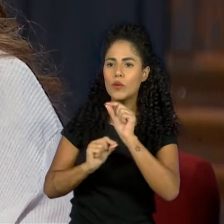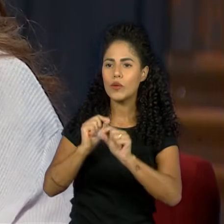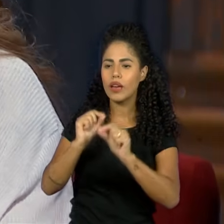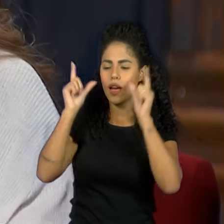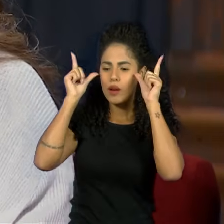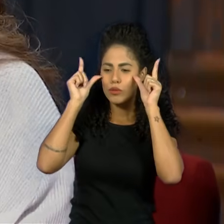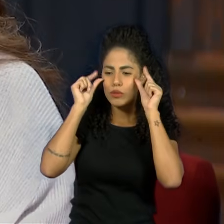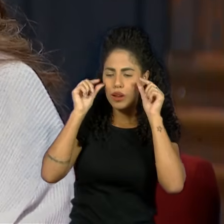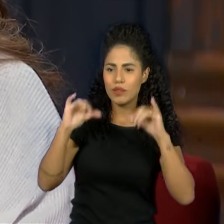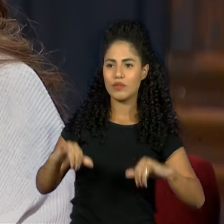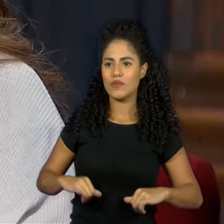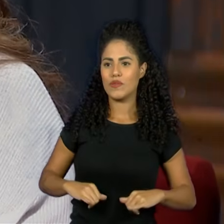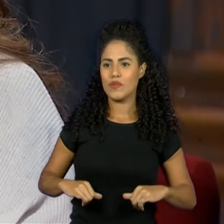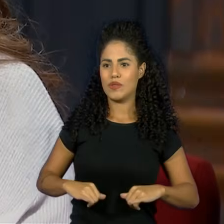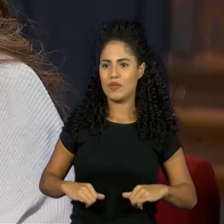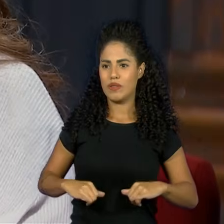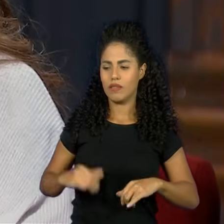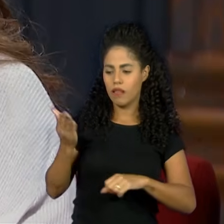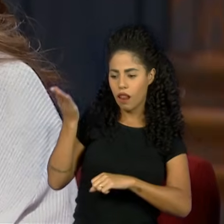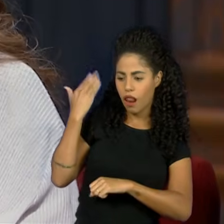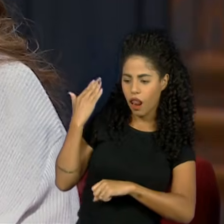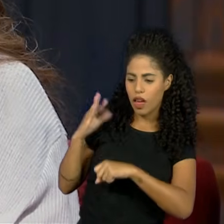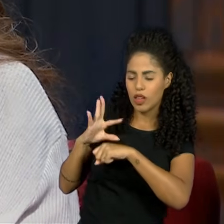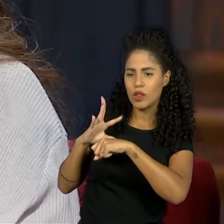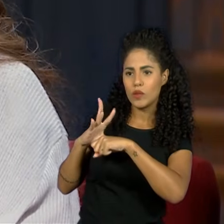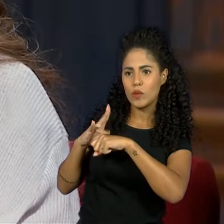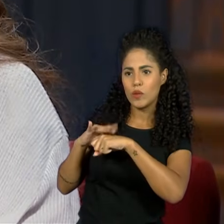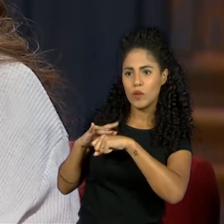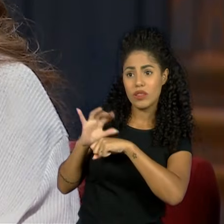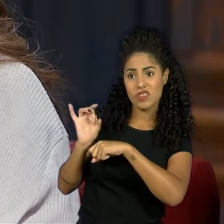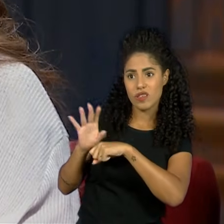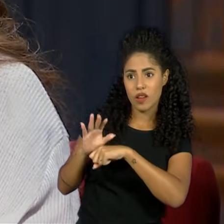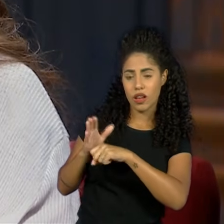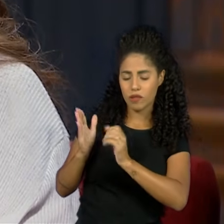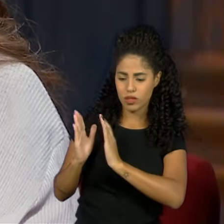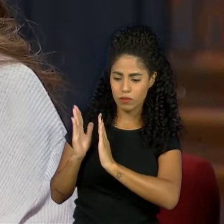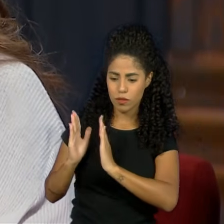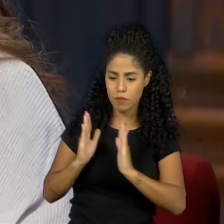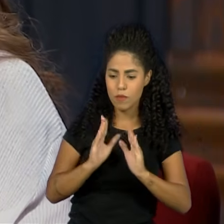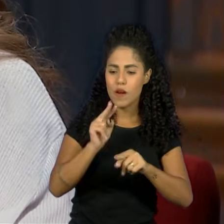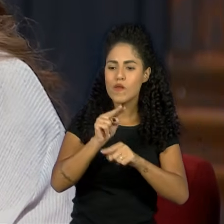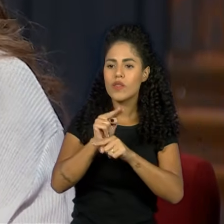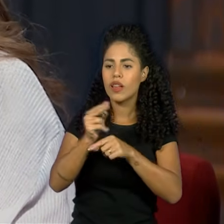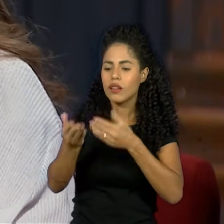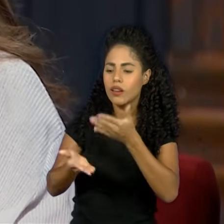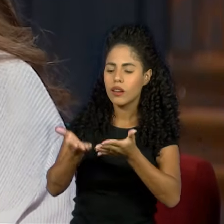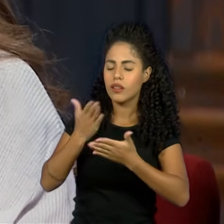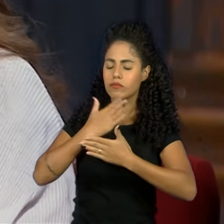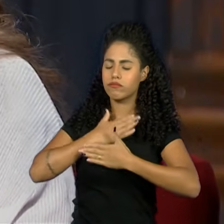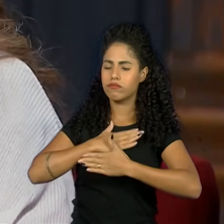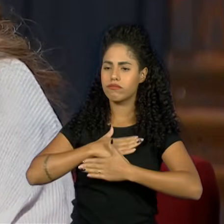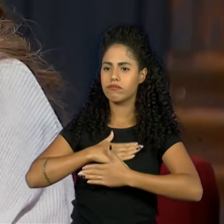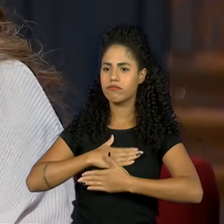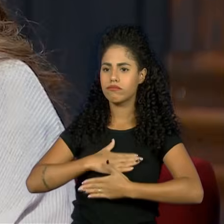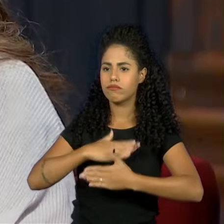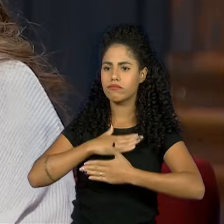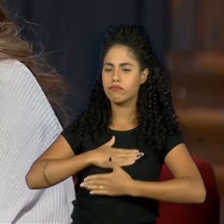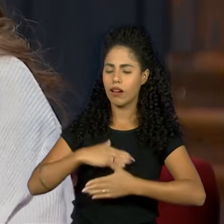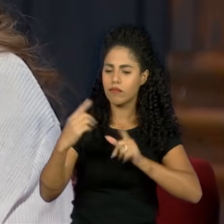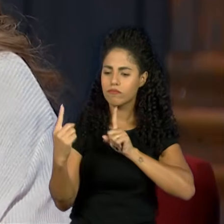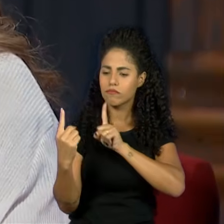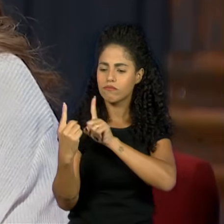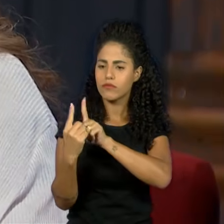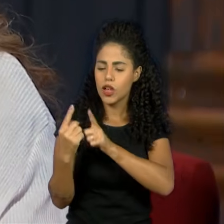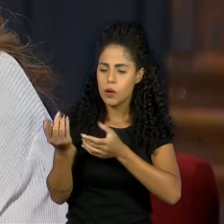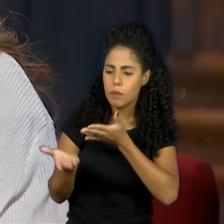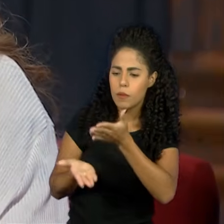Então, até aquele momento era só doença. A partir do momento em que entra em cuidados paliativos, ou que o paciente tem acesso a cuidado paliativo,